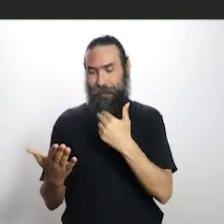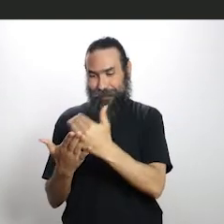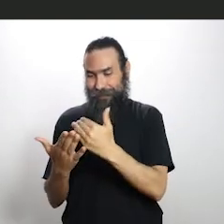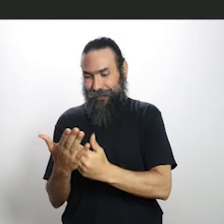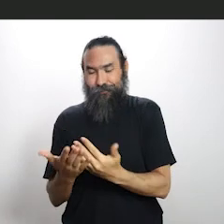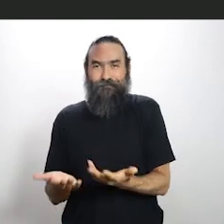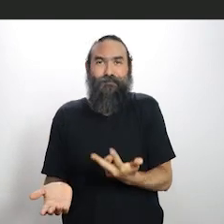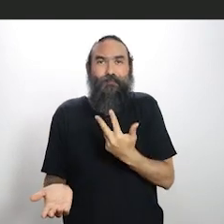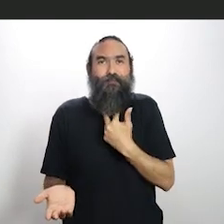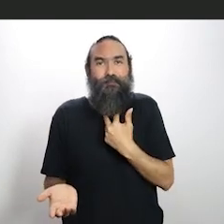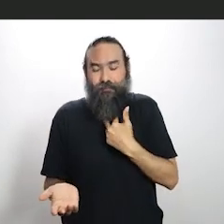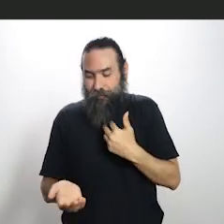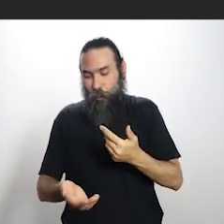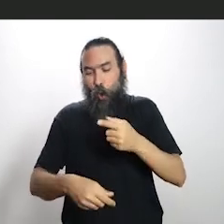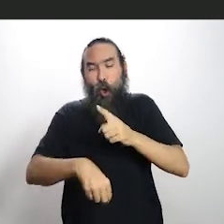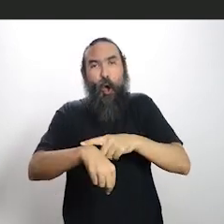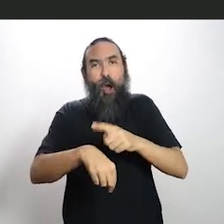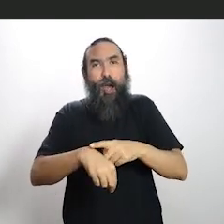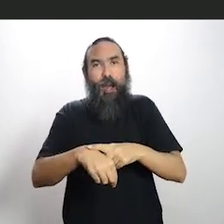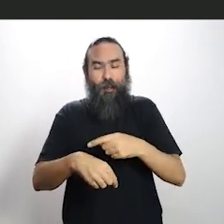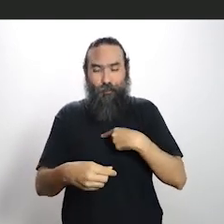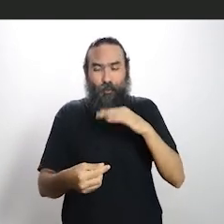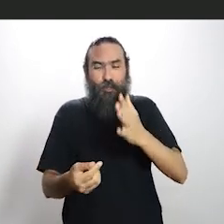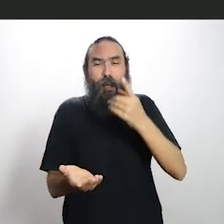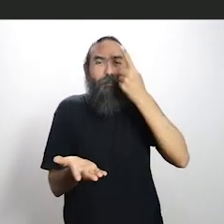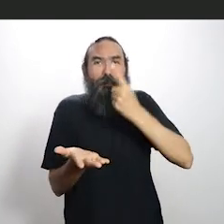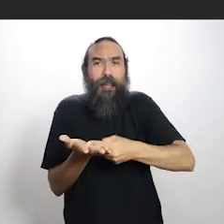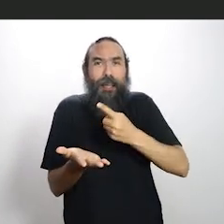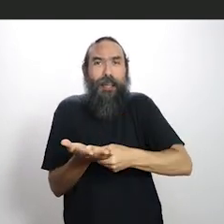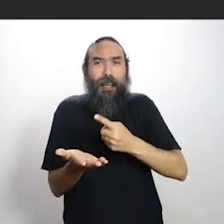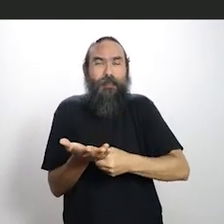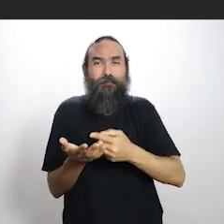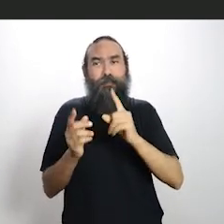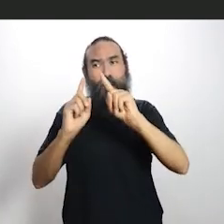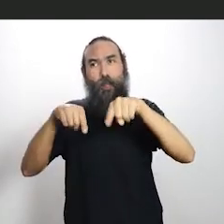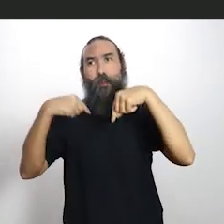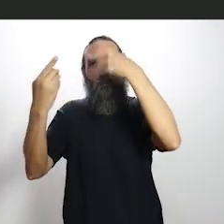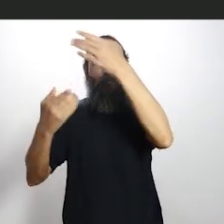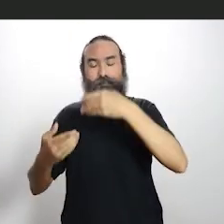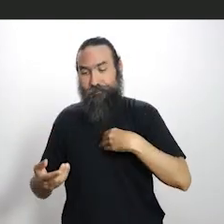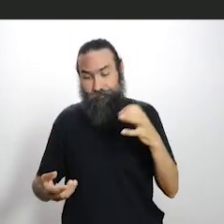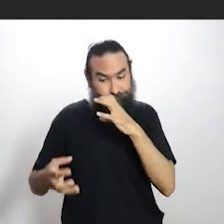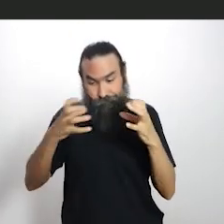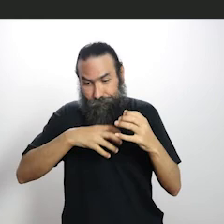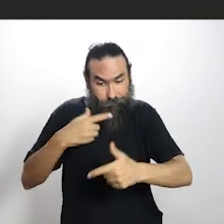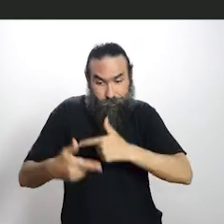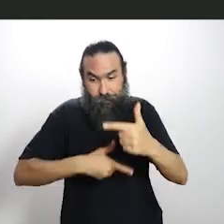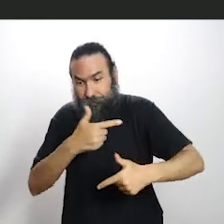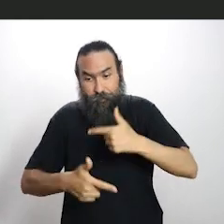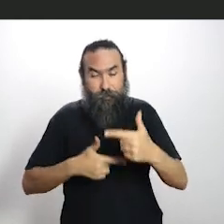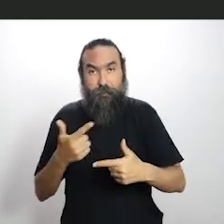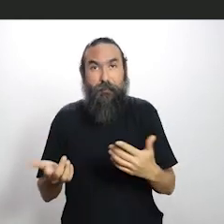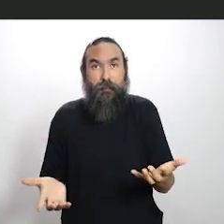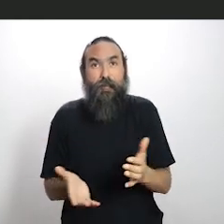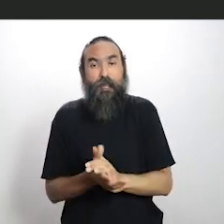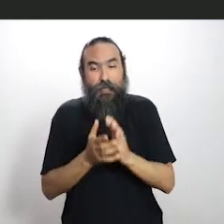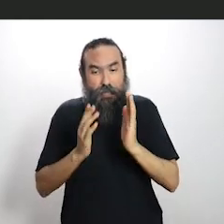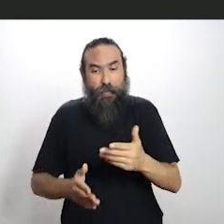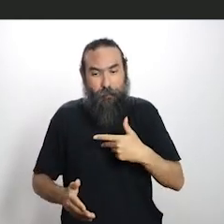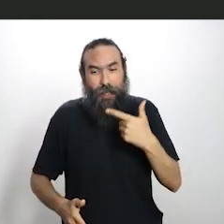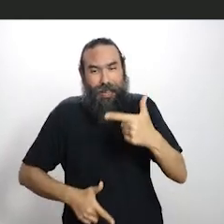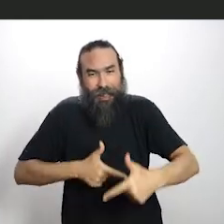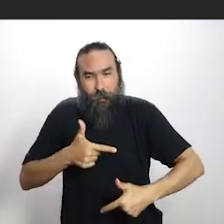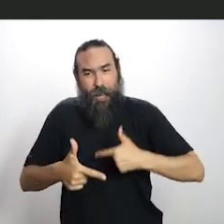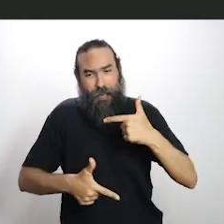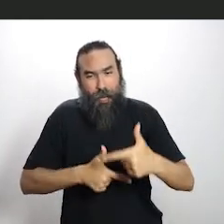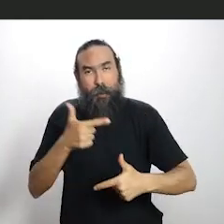quero agradecer aqui a Universidade Federal de Goiás pelo apoio que a gente tem dado através da sessão de engenheiros de computação para que pudesse nos